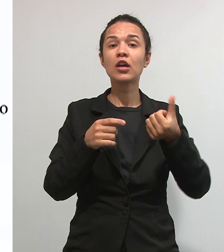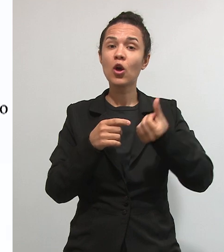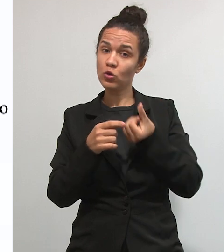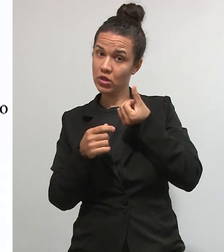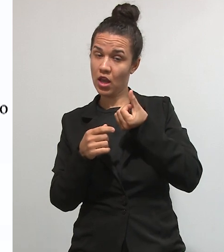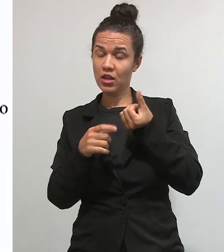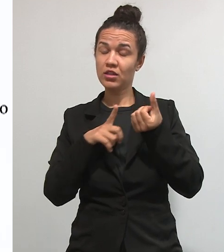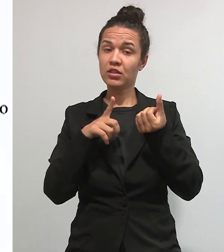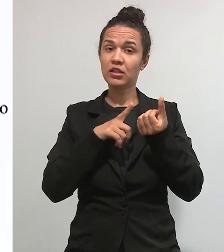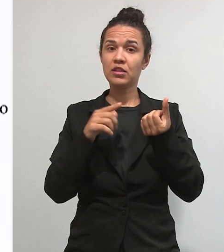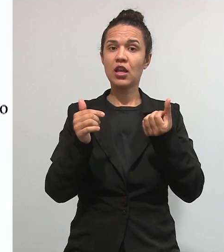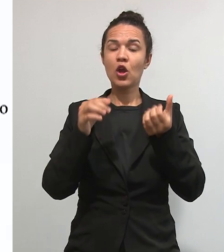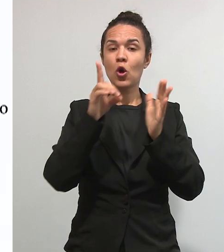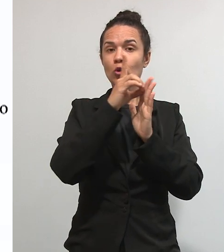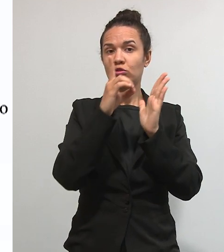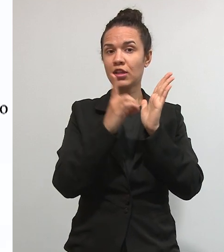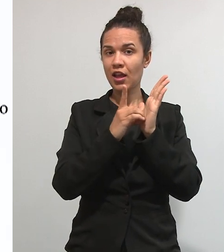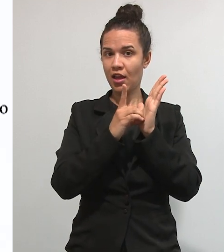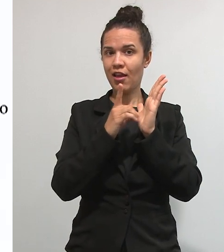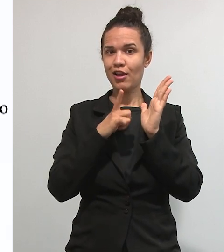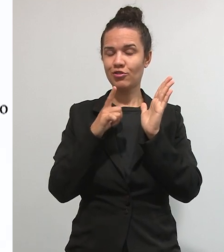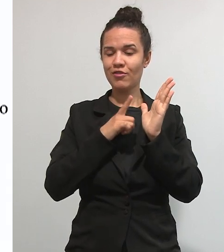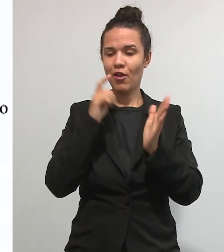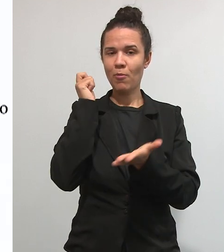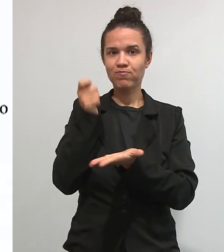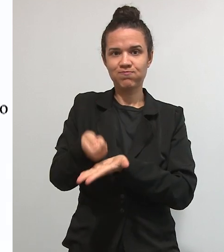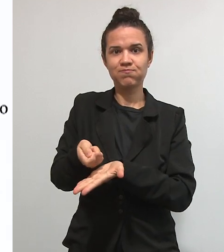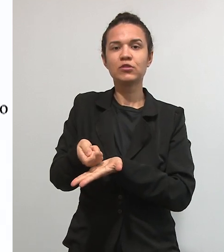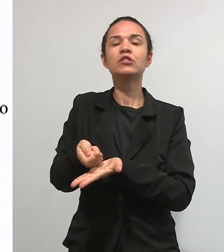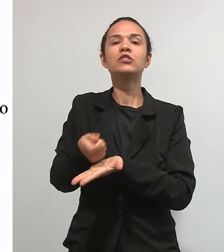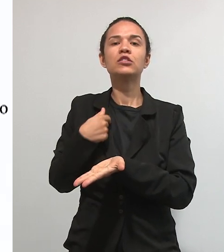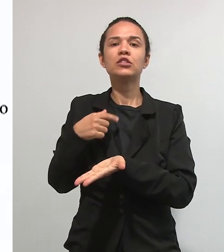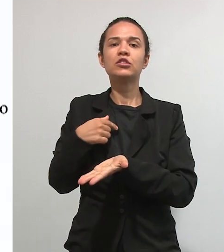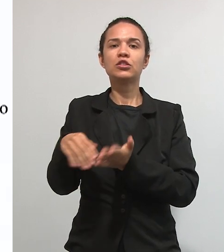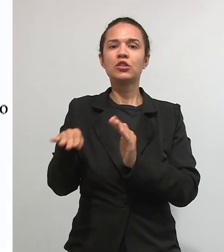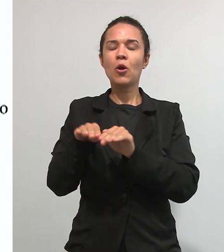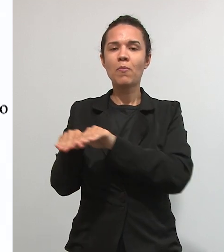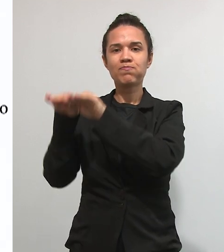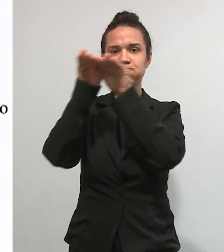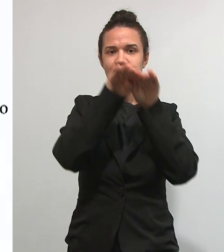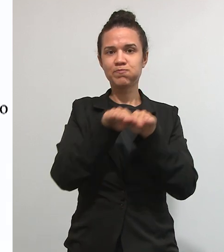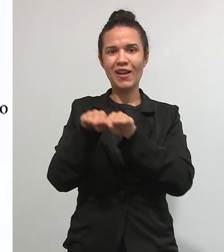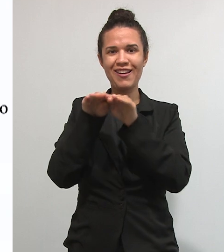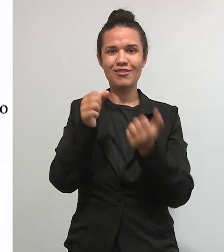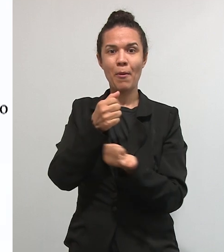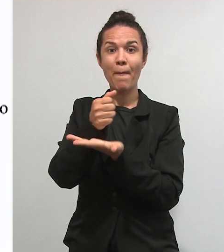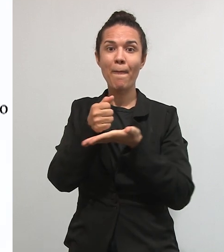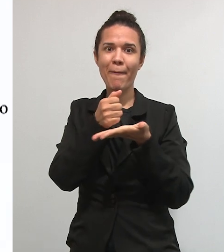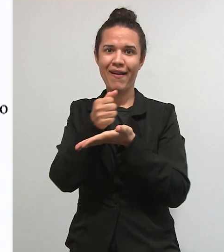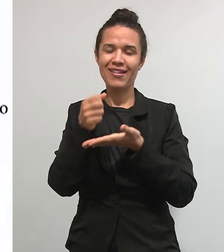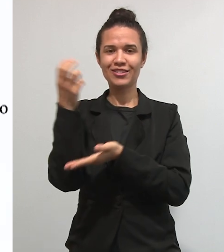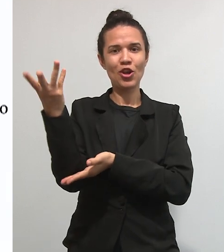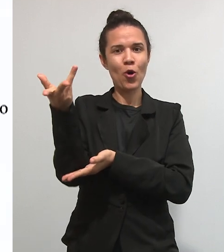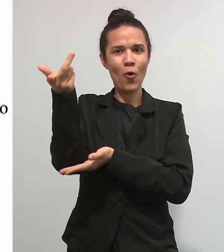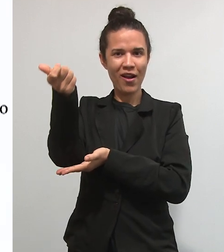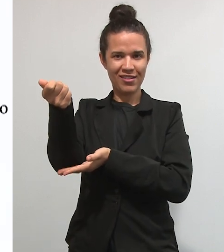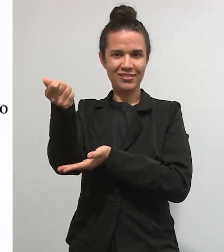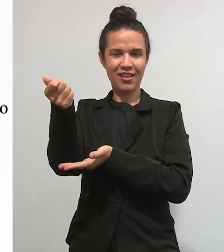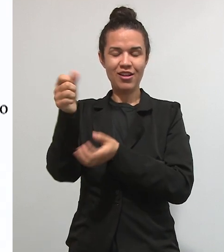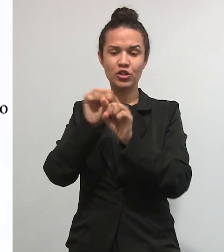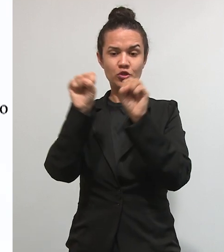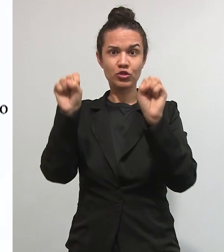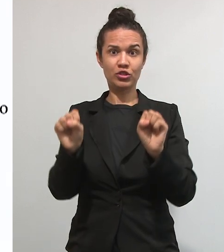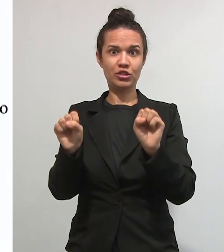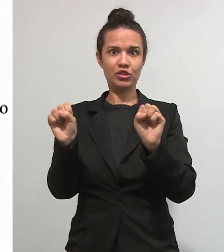formalidade, exigiu o quê? Um padrão mínimo de qualidade do Sistema Único Integrado de Execução Orçamentária da Administração